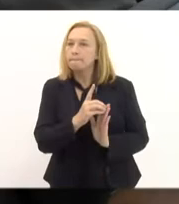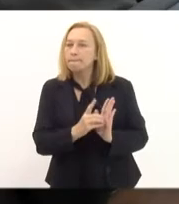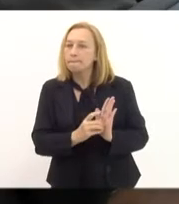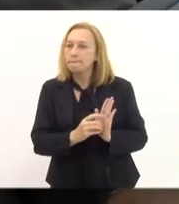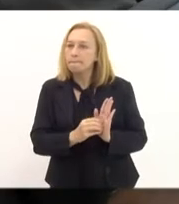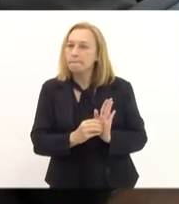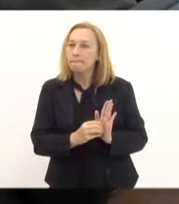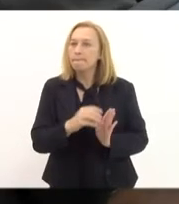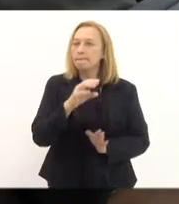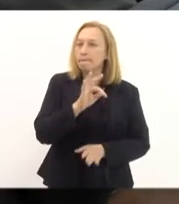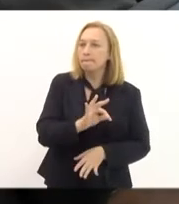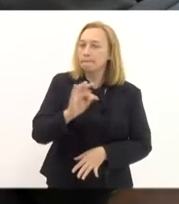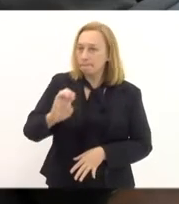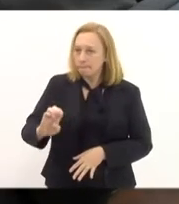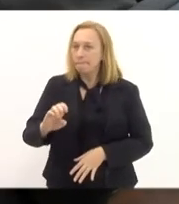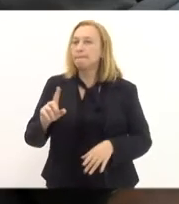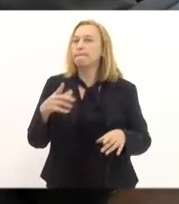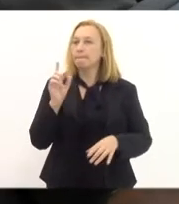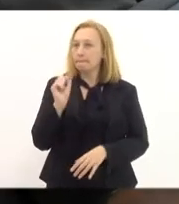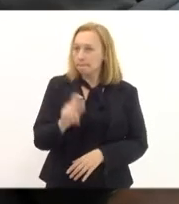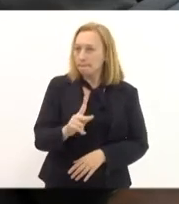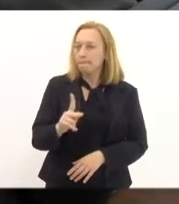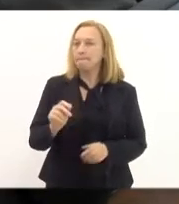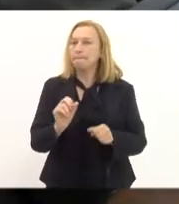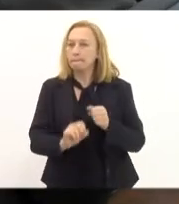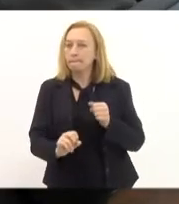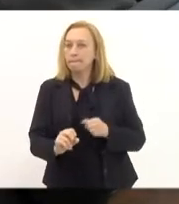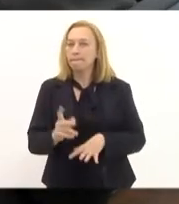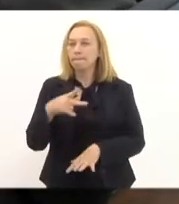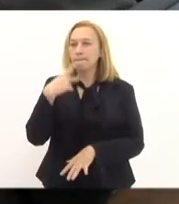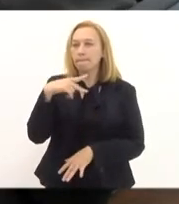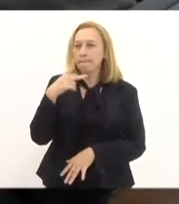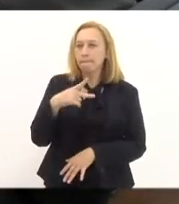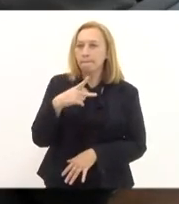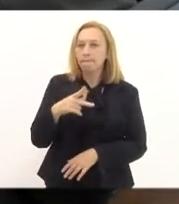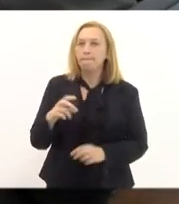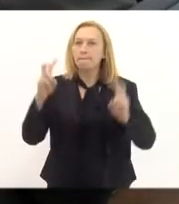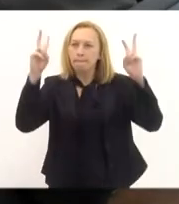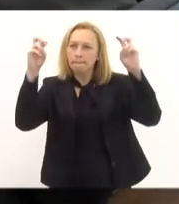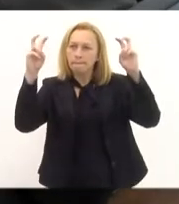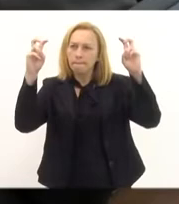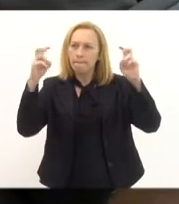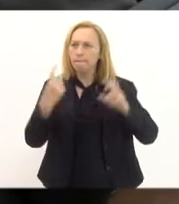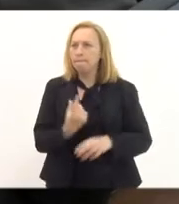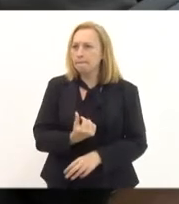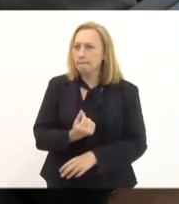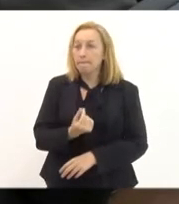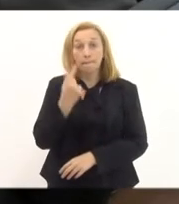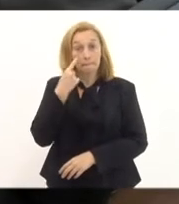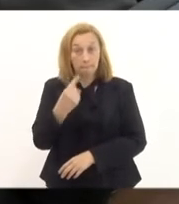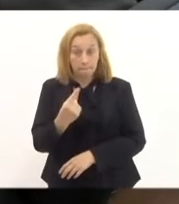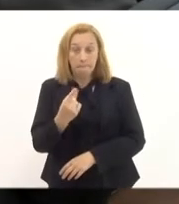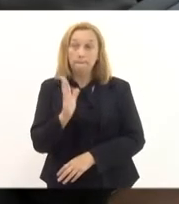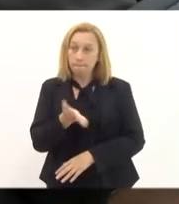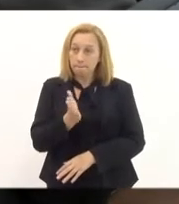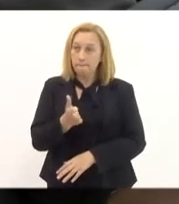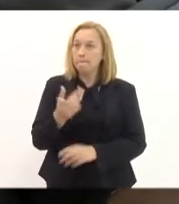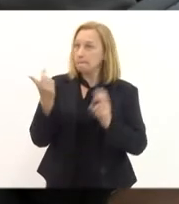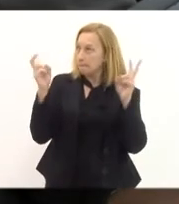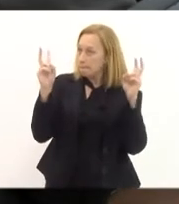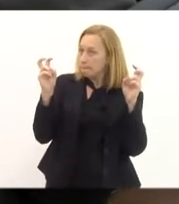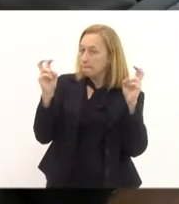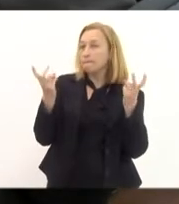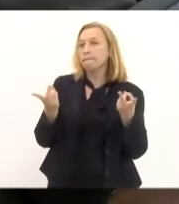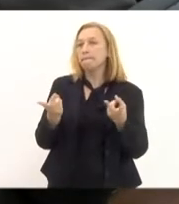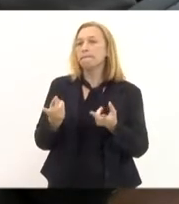TC Ok vamos fazer isso conectado ele é uma coisa coloca da questão da questão tarifário nós vamos tratar isso para questão do